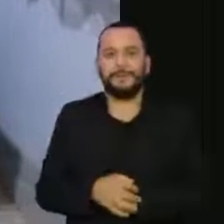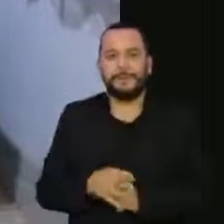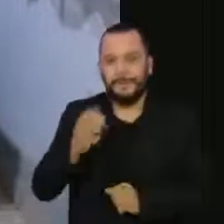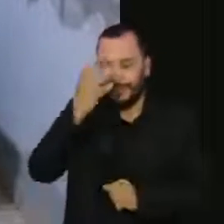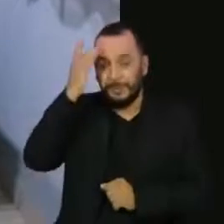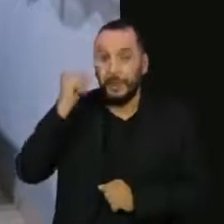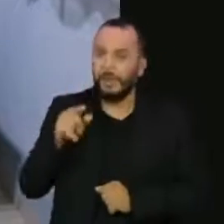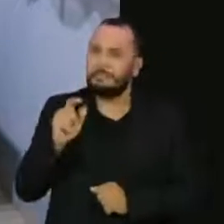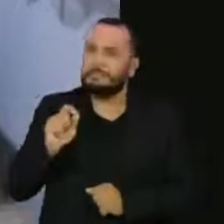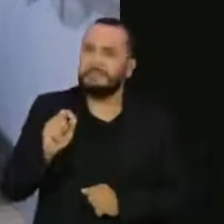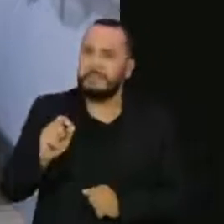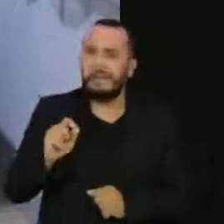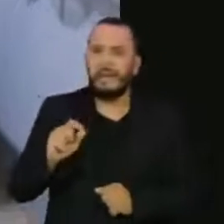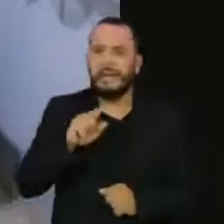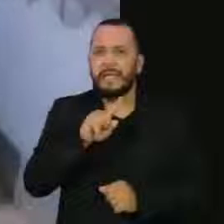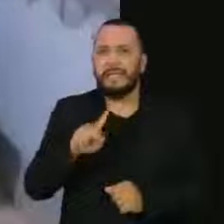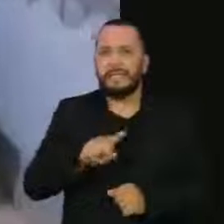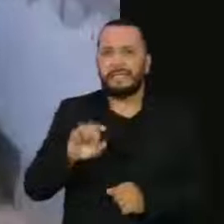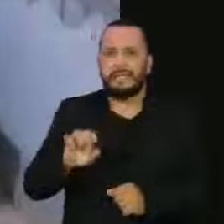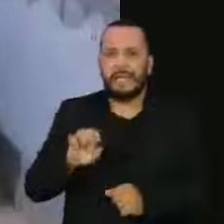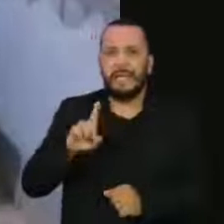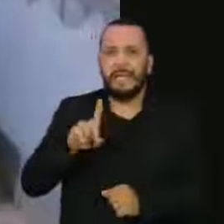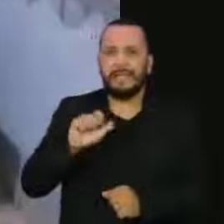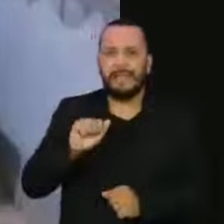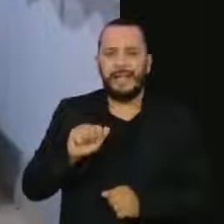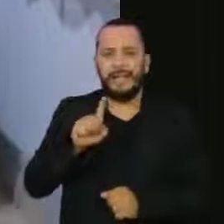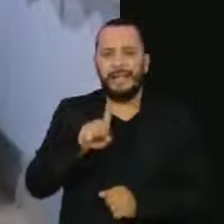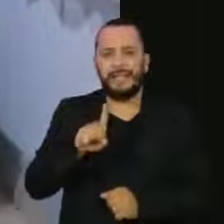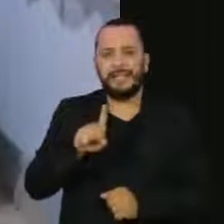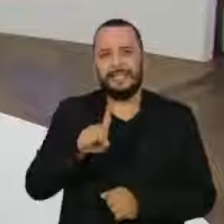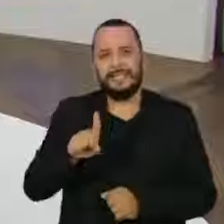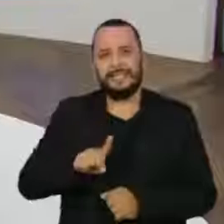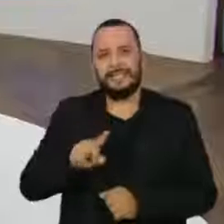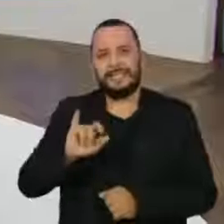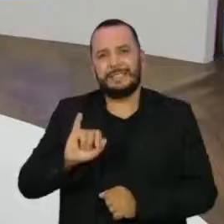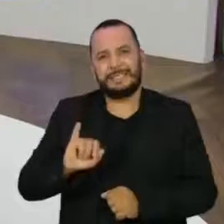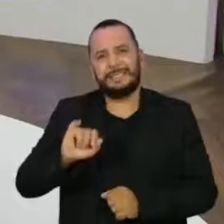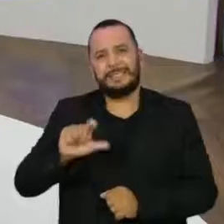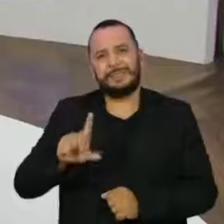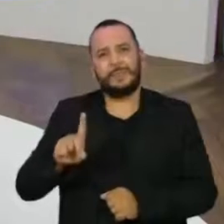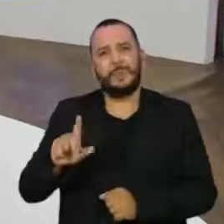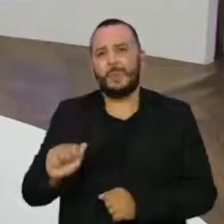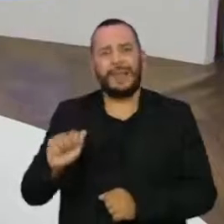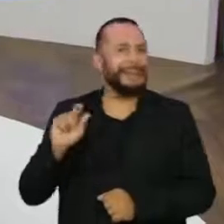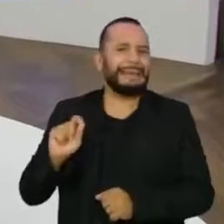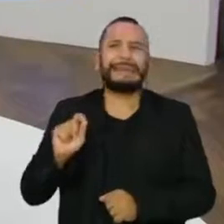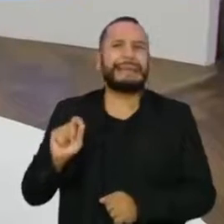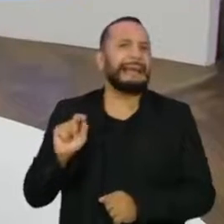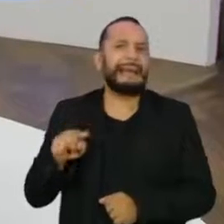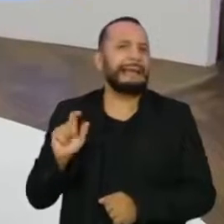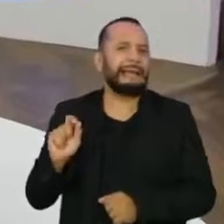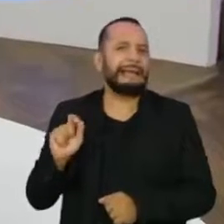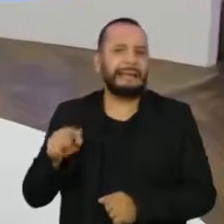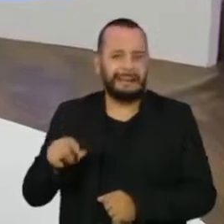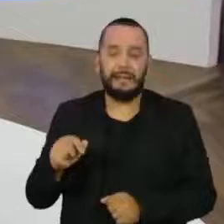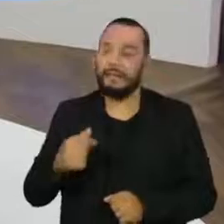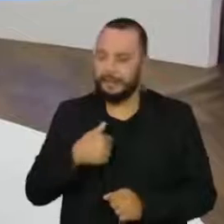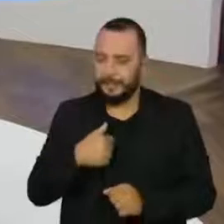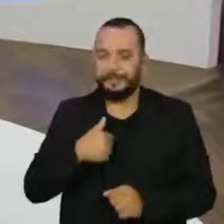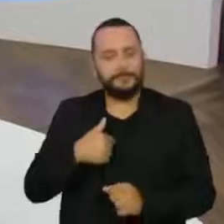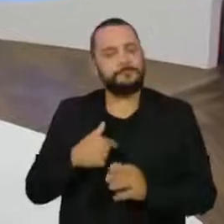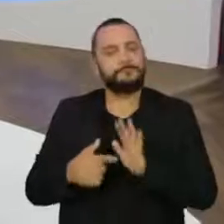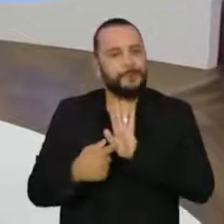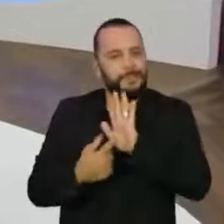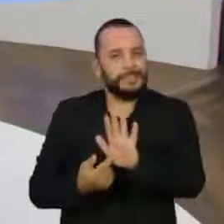falar, mas quem é o Zé da Zilda? Eu falava com gosto de quem era o Zé da Zilda, sabe? Assim, de poder mostrar. Quando